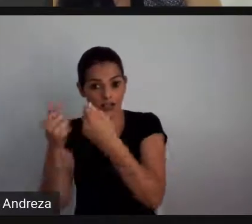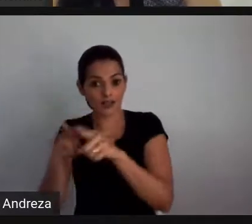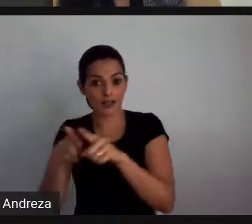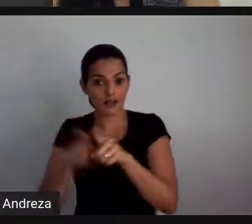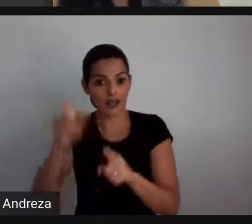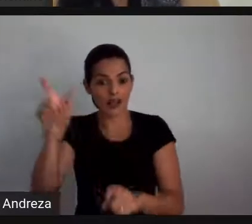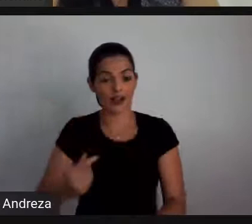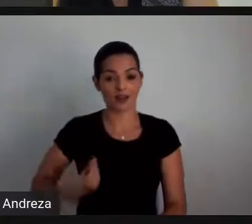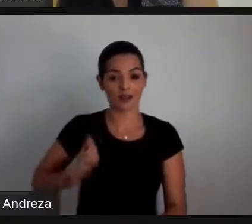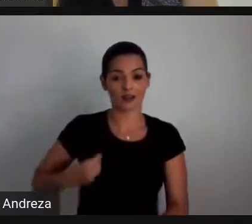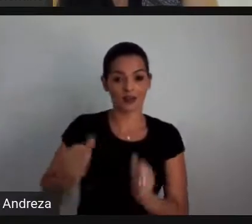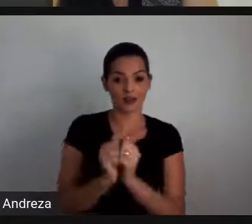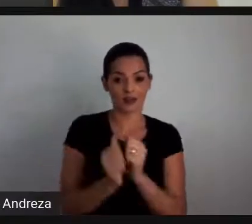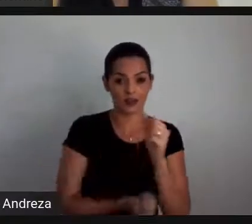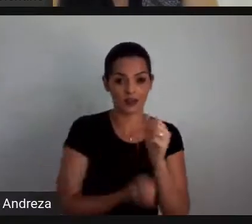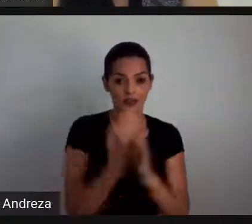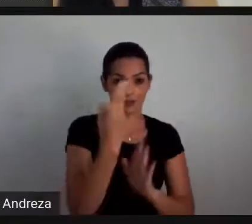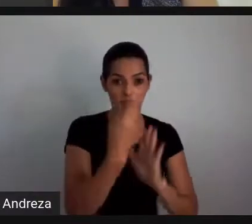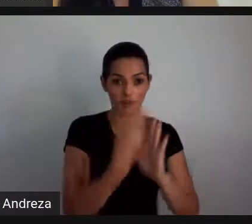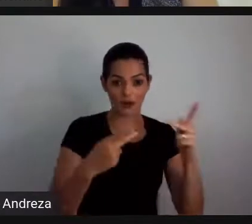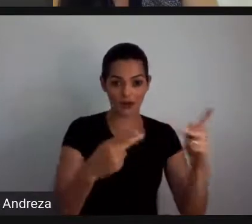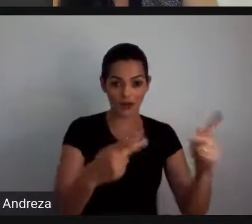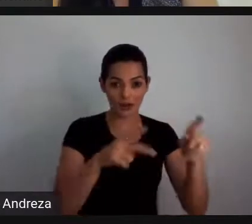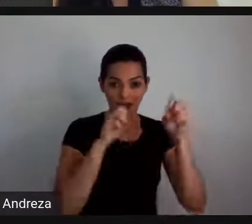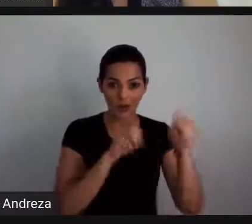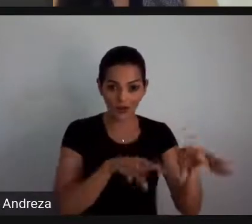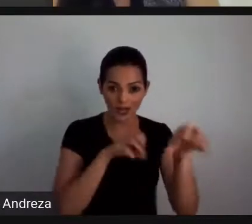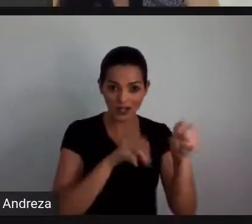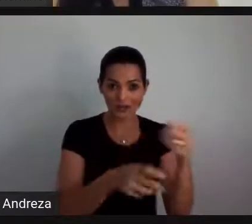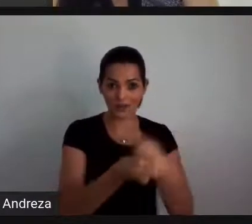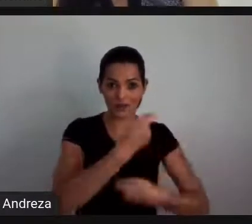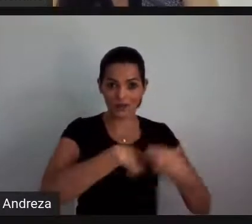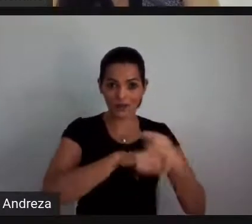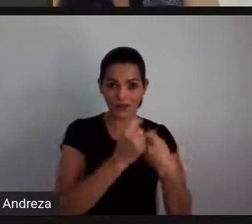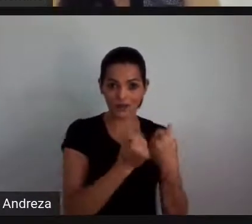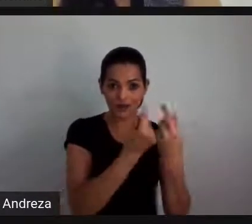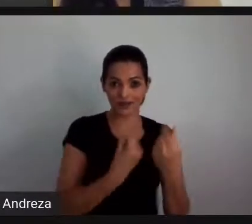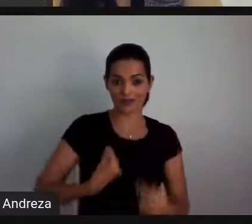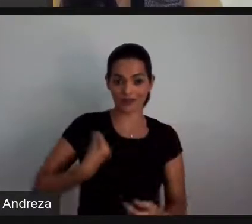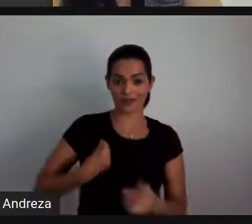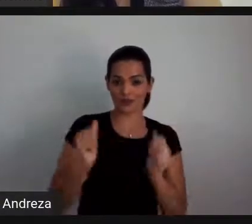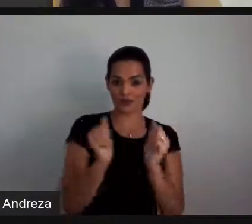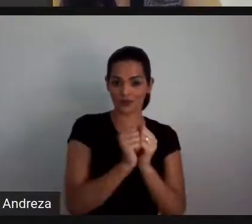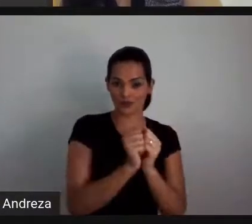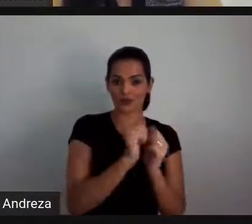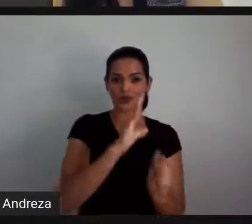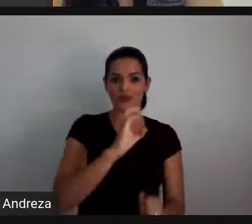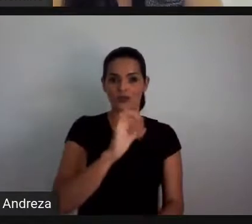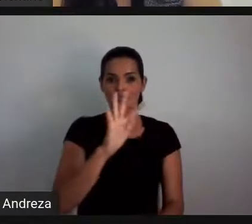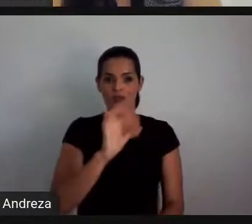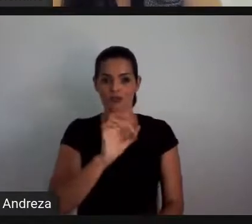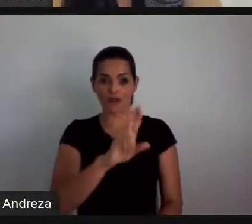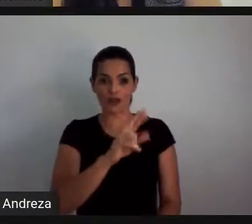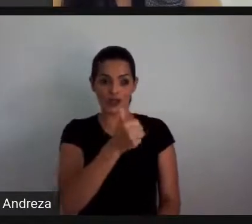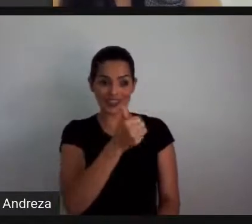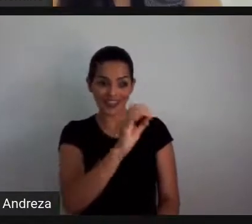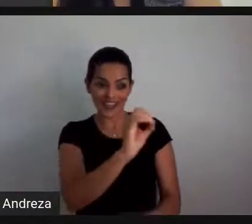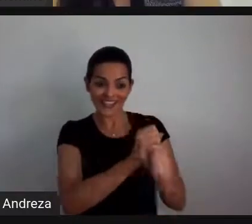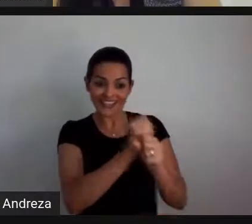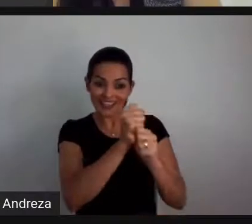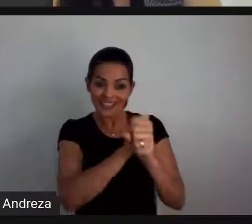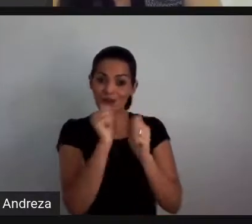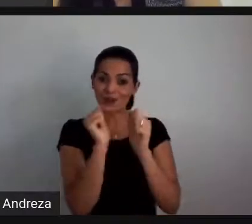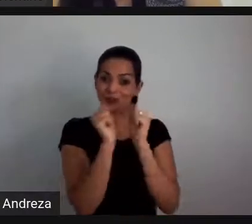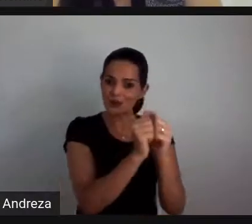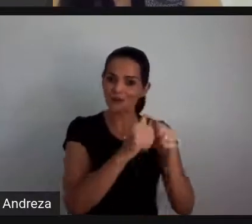a criação e implementação do programa de educação financeira. Ficou 10 anos com a gente trabalhando nesse programa, foi um grande prazer.